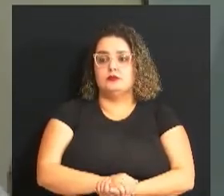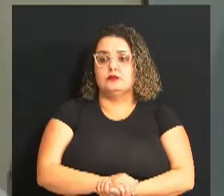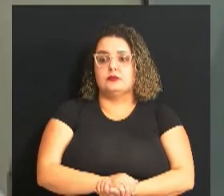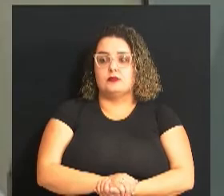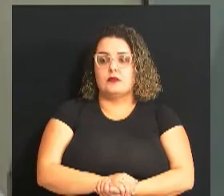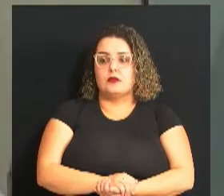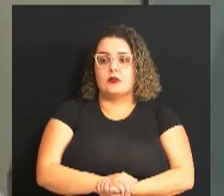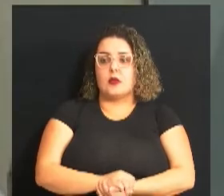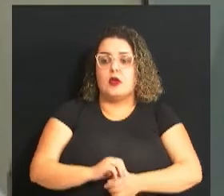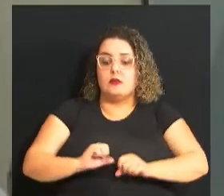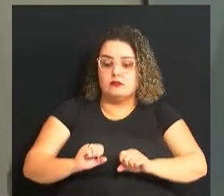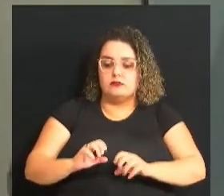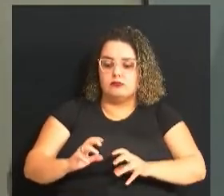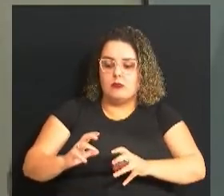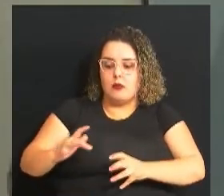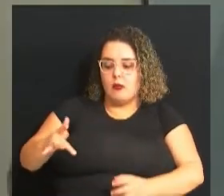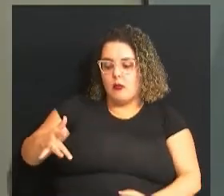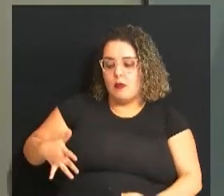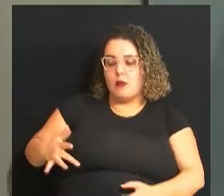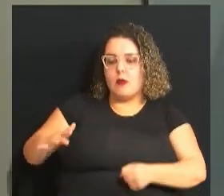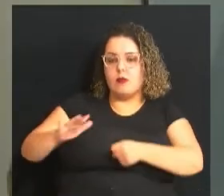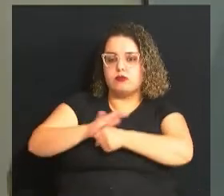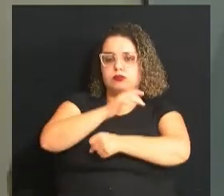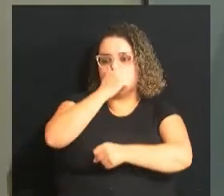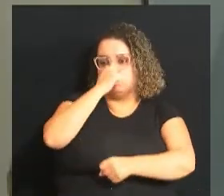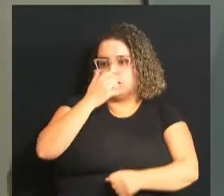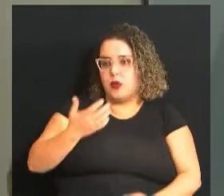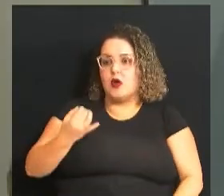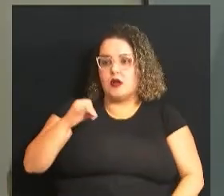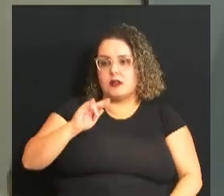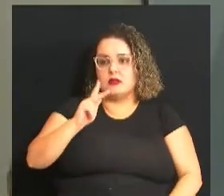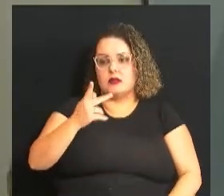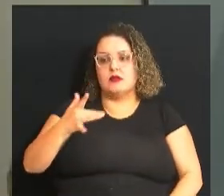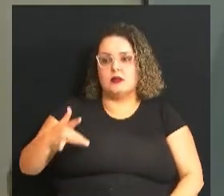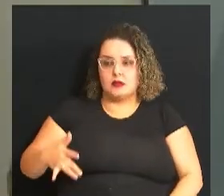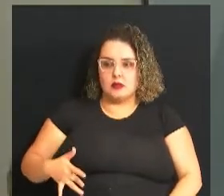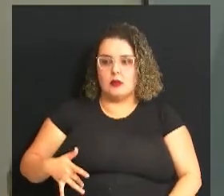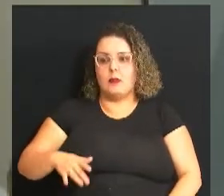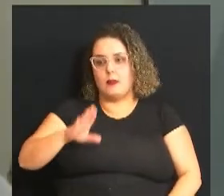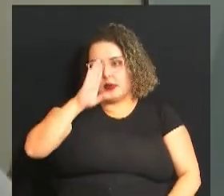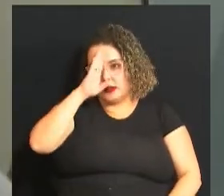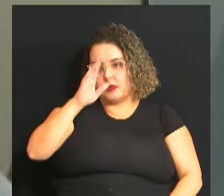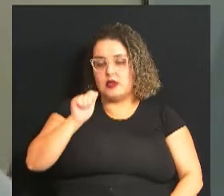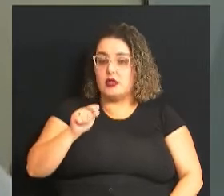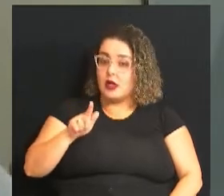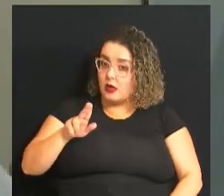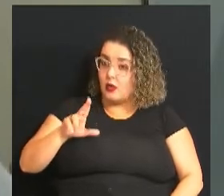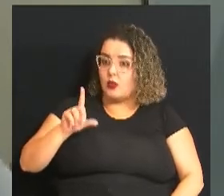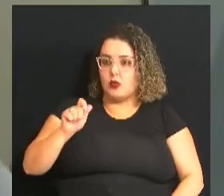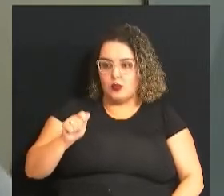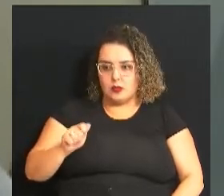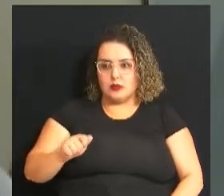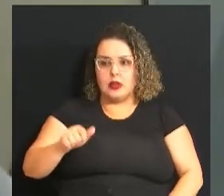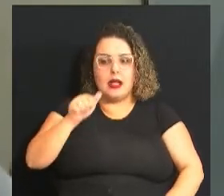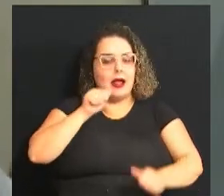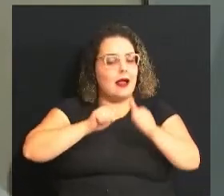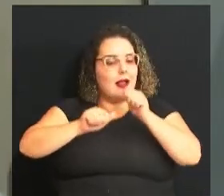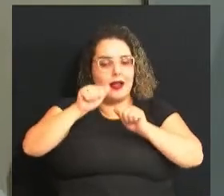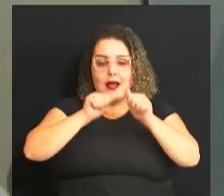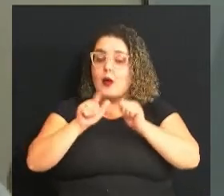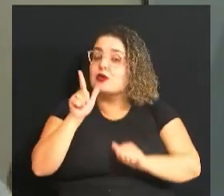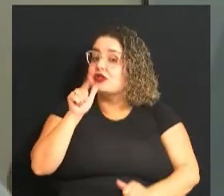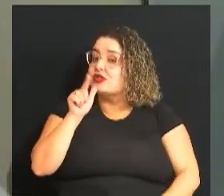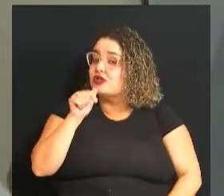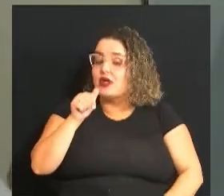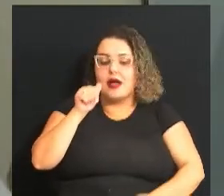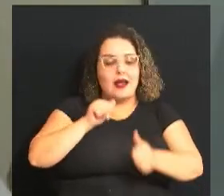no funcionamento do fígado se você tem uma hepatite, principalmente uma hepatite aguda. Hidratação, muita hidratação